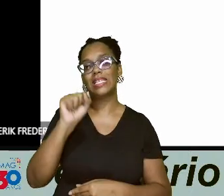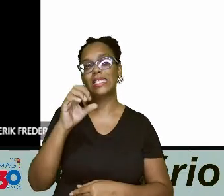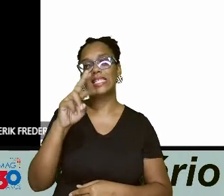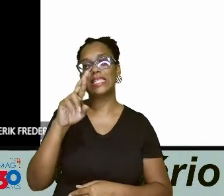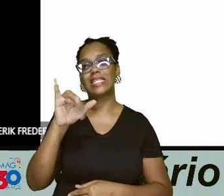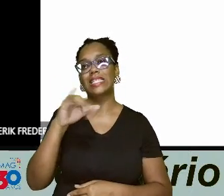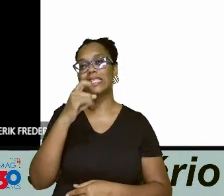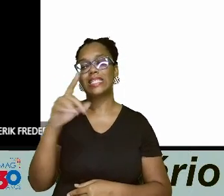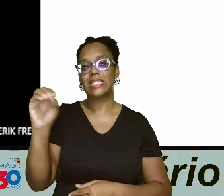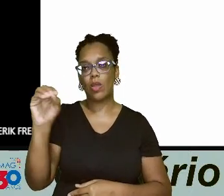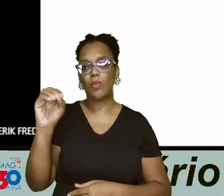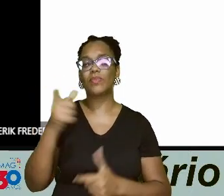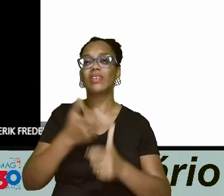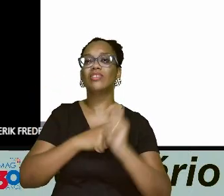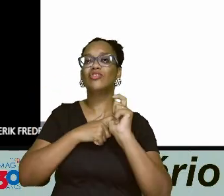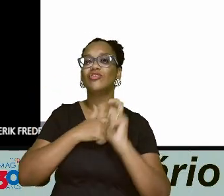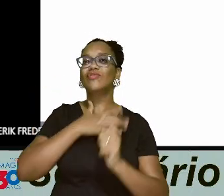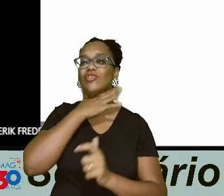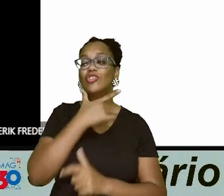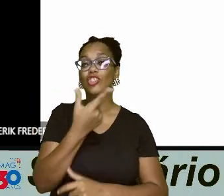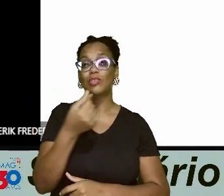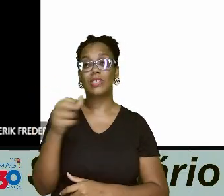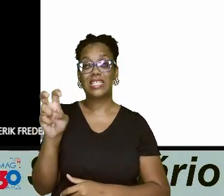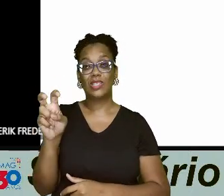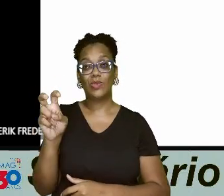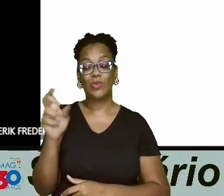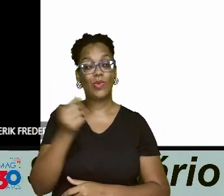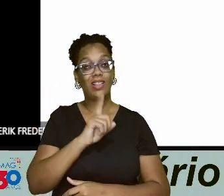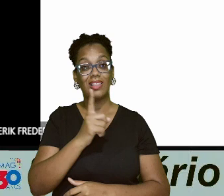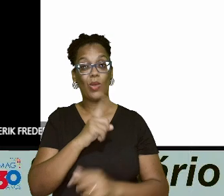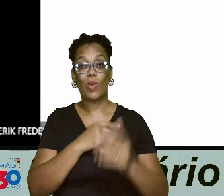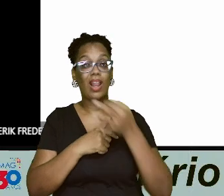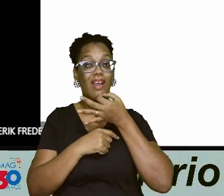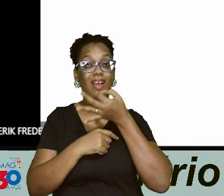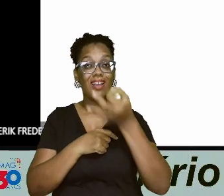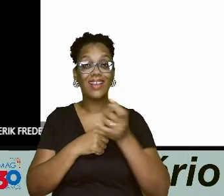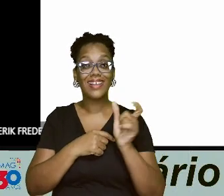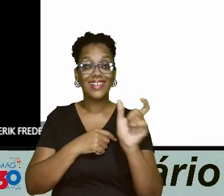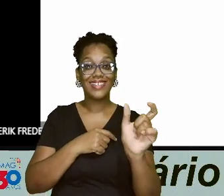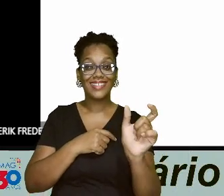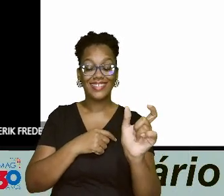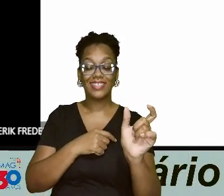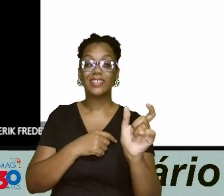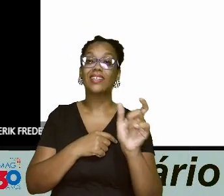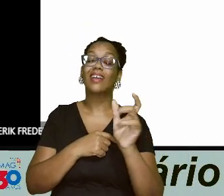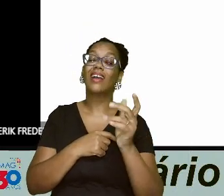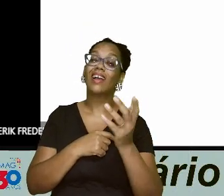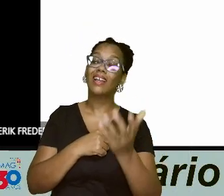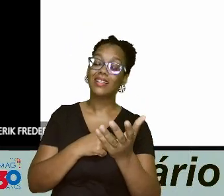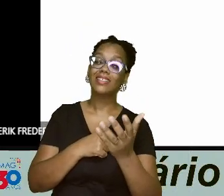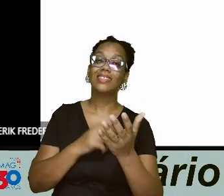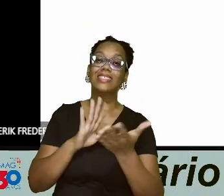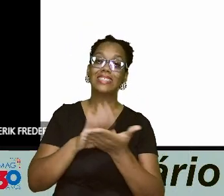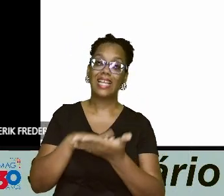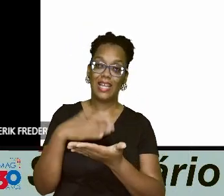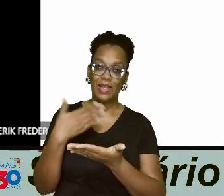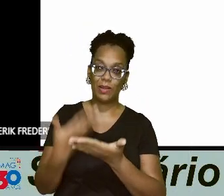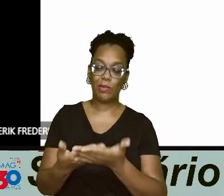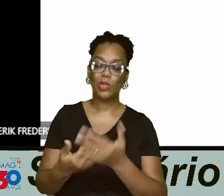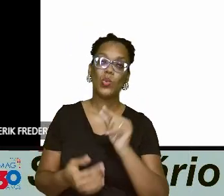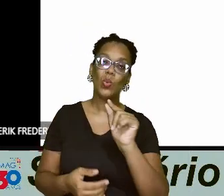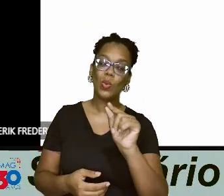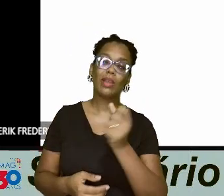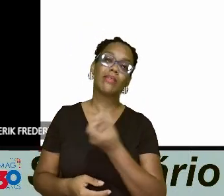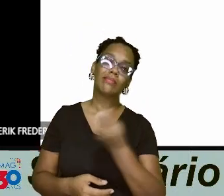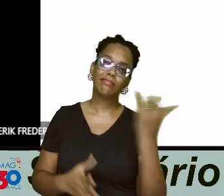2005, e não pela citação, né? Daí que interpreta-se, né, que em muitos casos